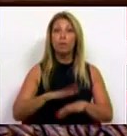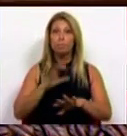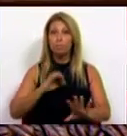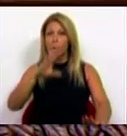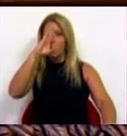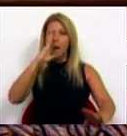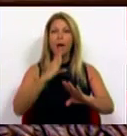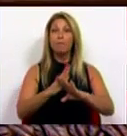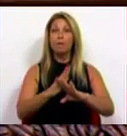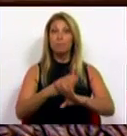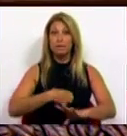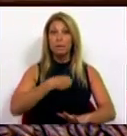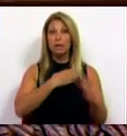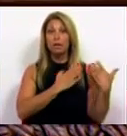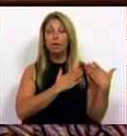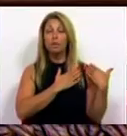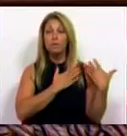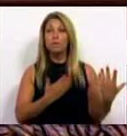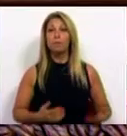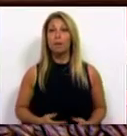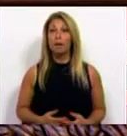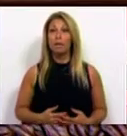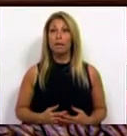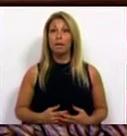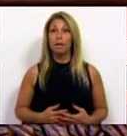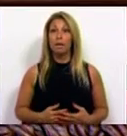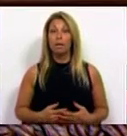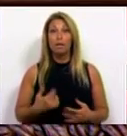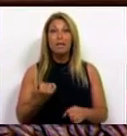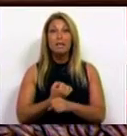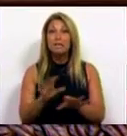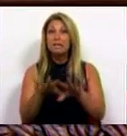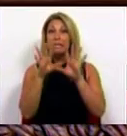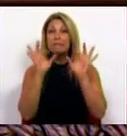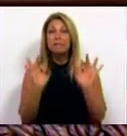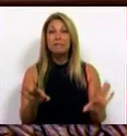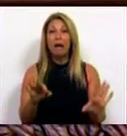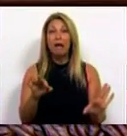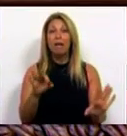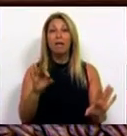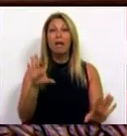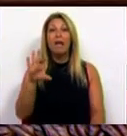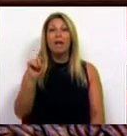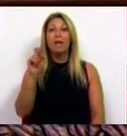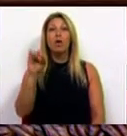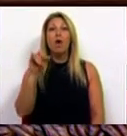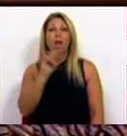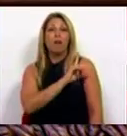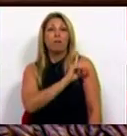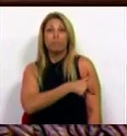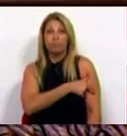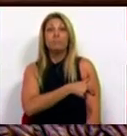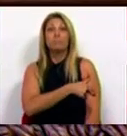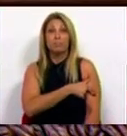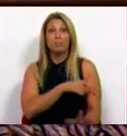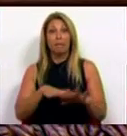o sentido de responsabilidade, a prestação heroica do serviço a este país, às